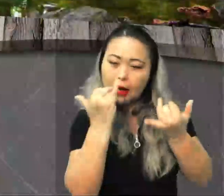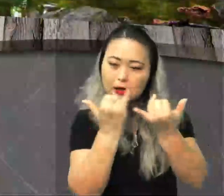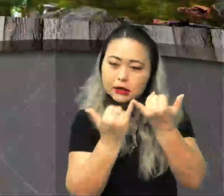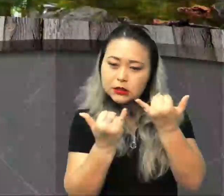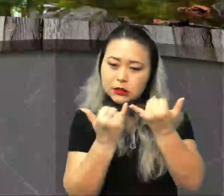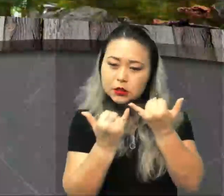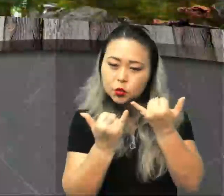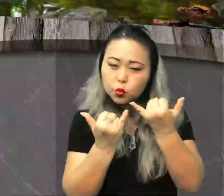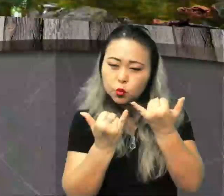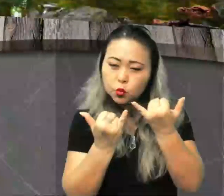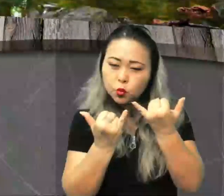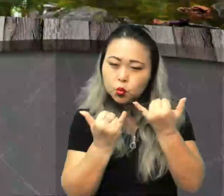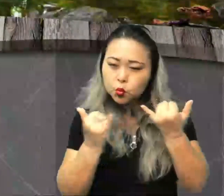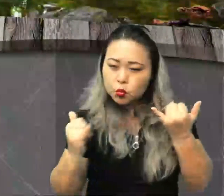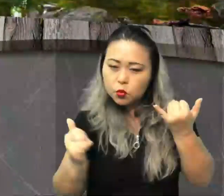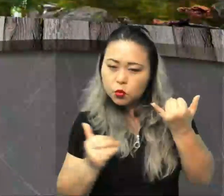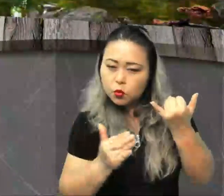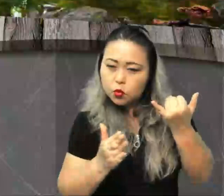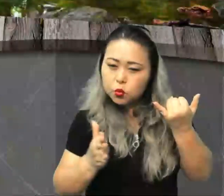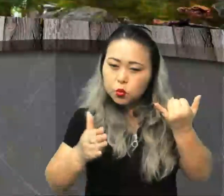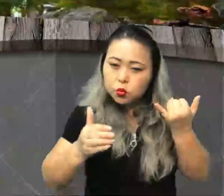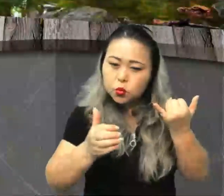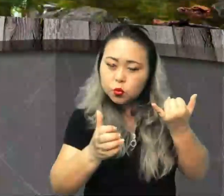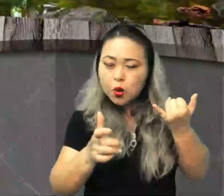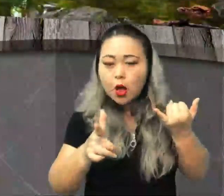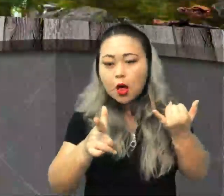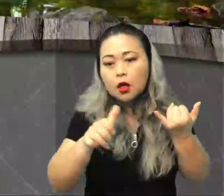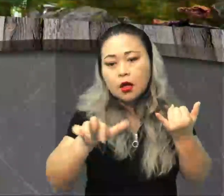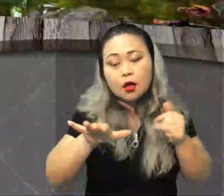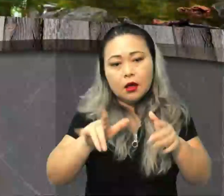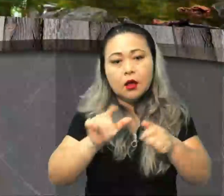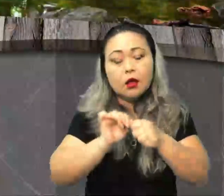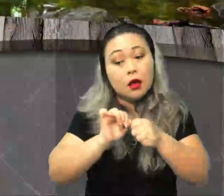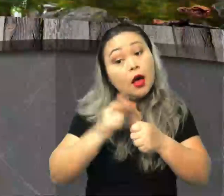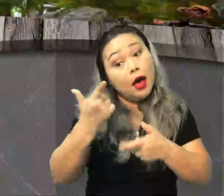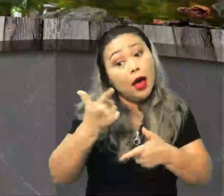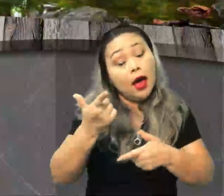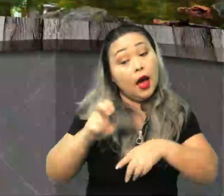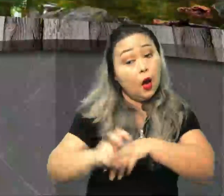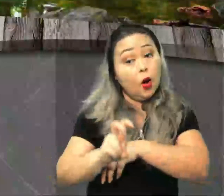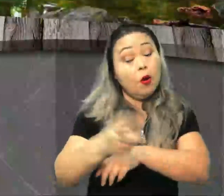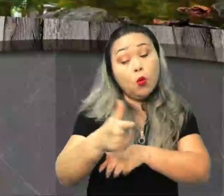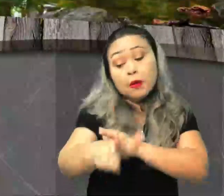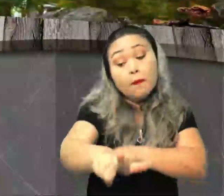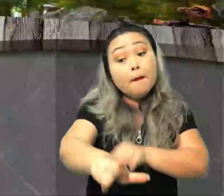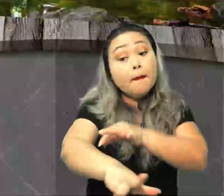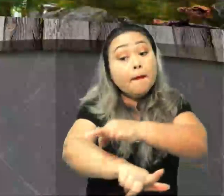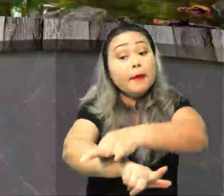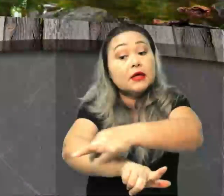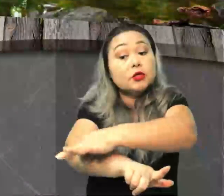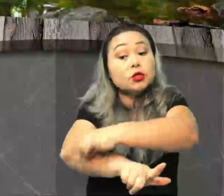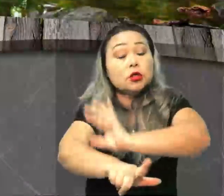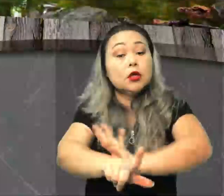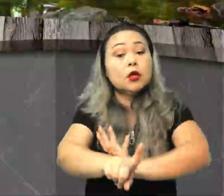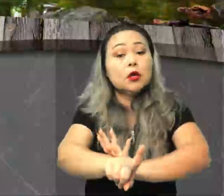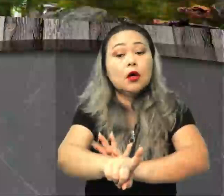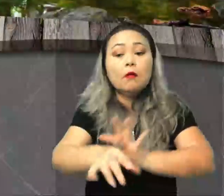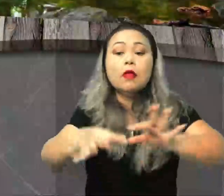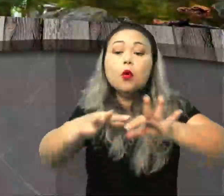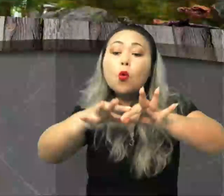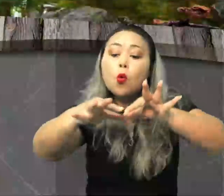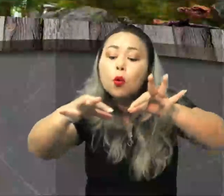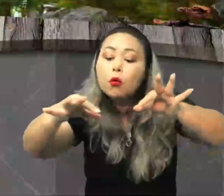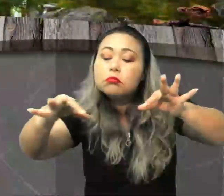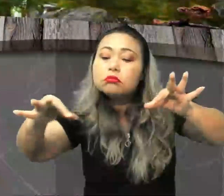Parecido. No caso das centopeias, das lacraias vão ter patinhas, as cobras não têm, tudo bem. Mas elas têm um corpo